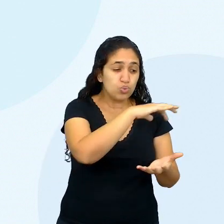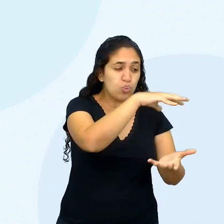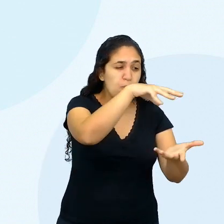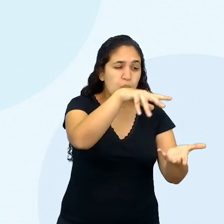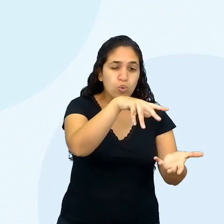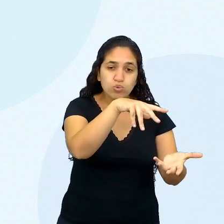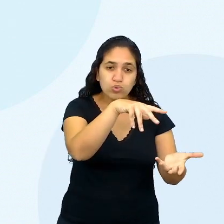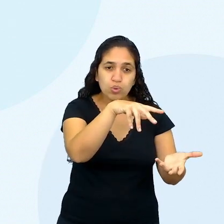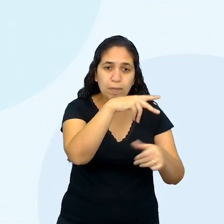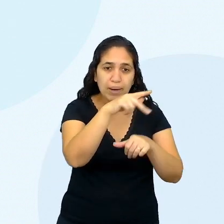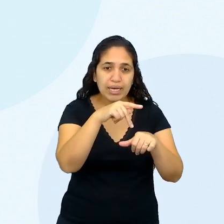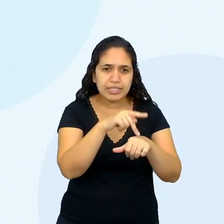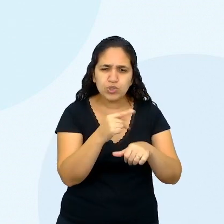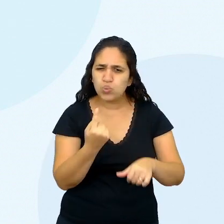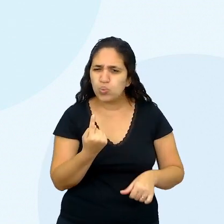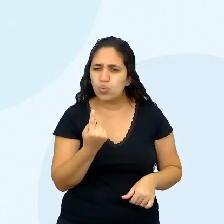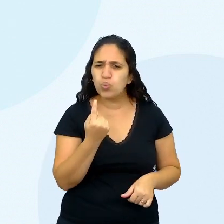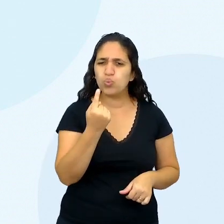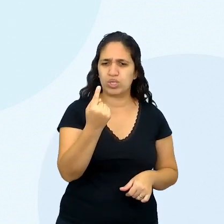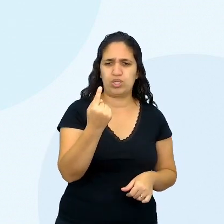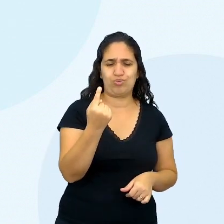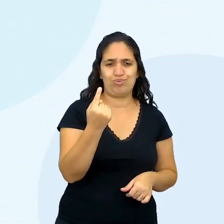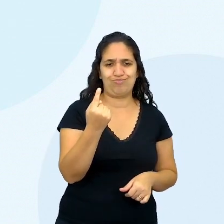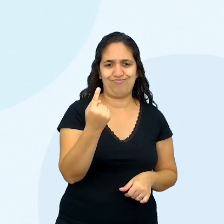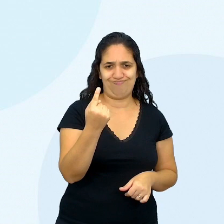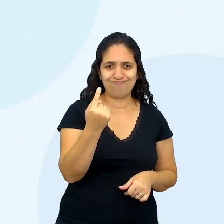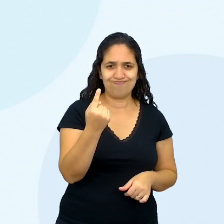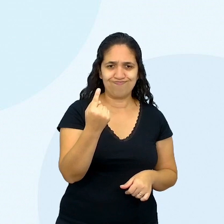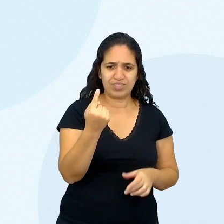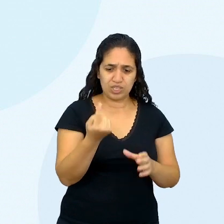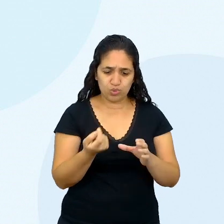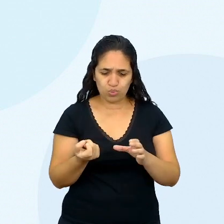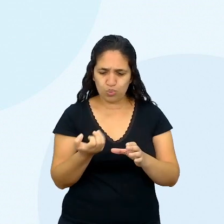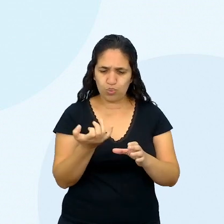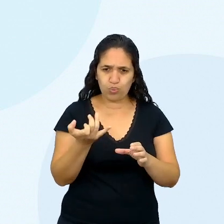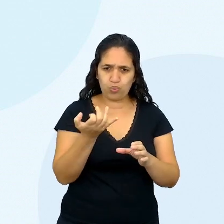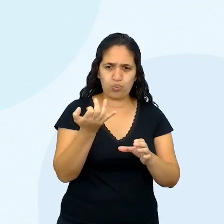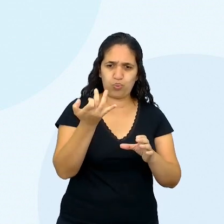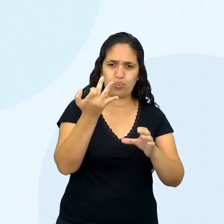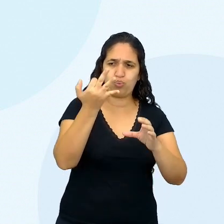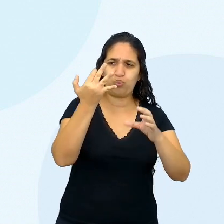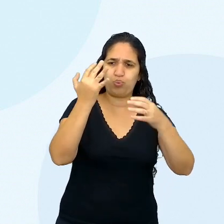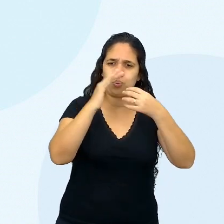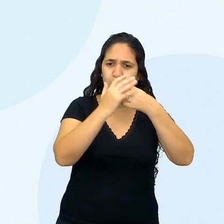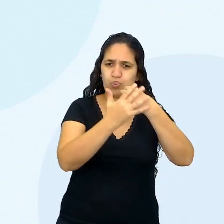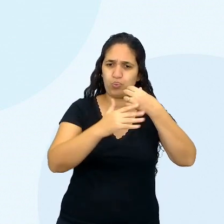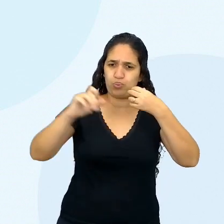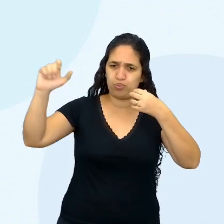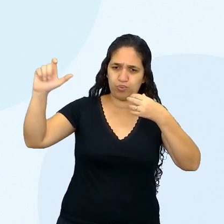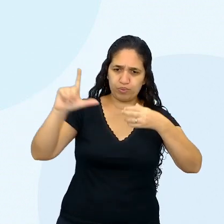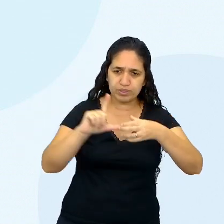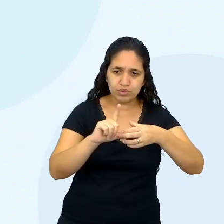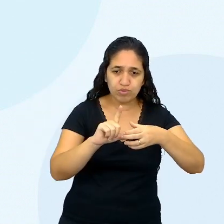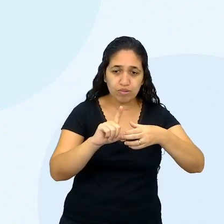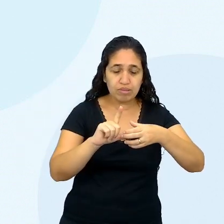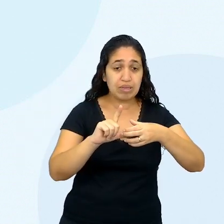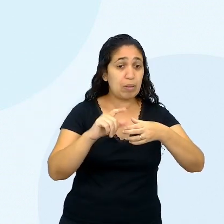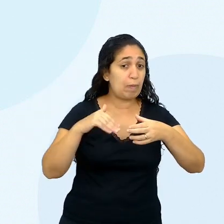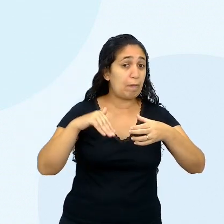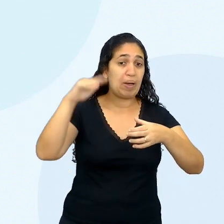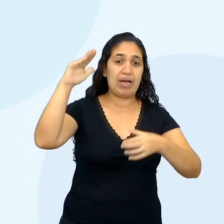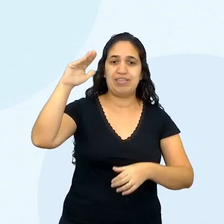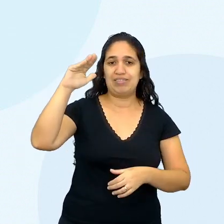teve aumento das emissões brutas de gases de efeito estufa, né? O Brasil ele teve um aumento de